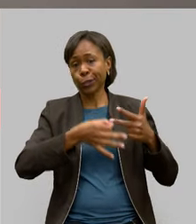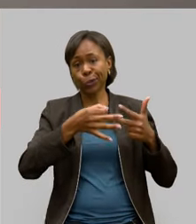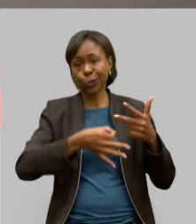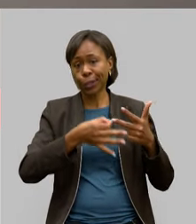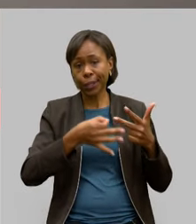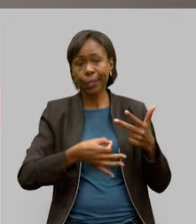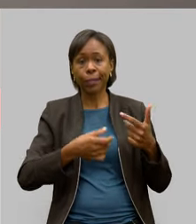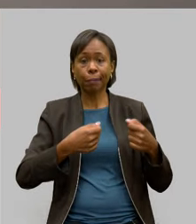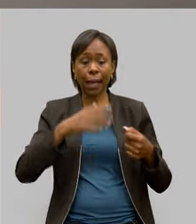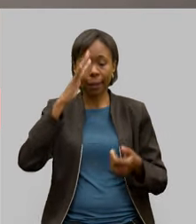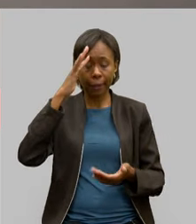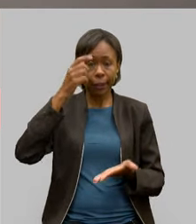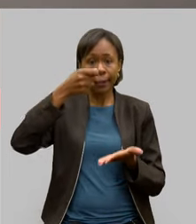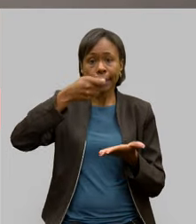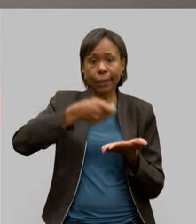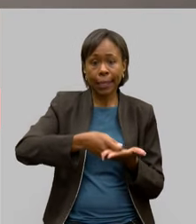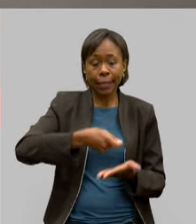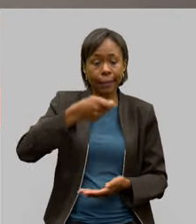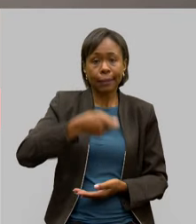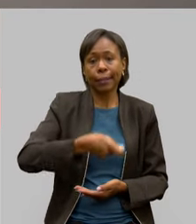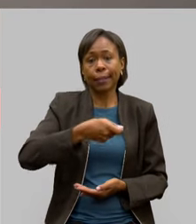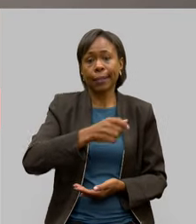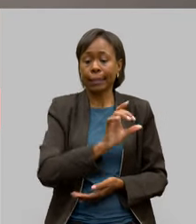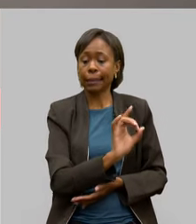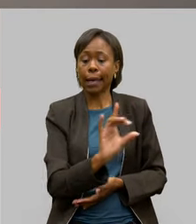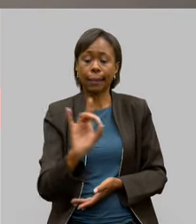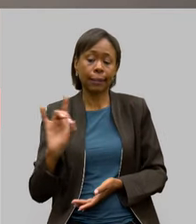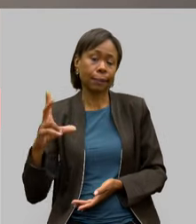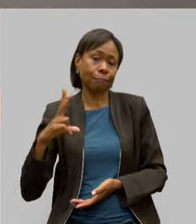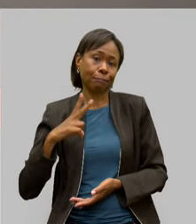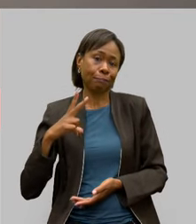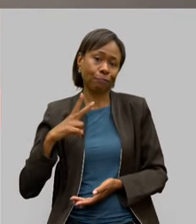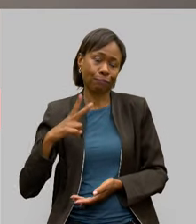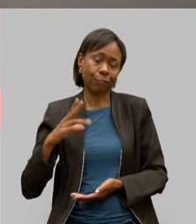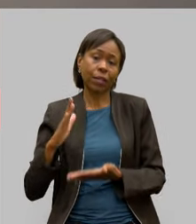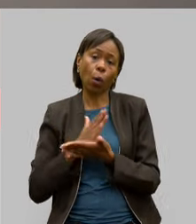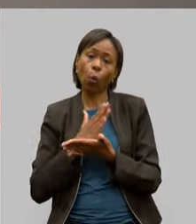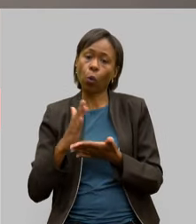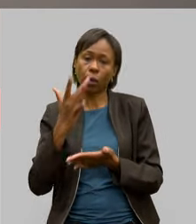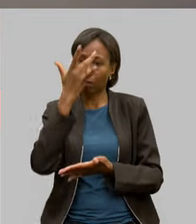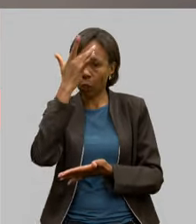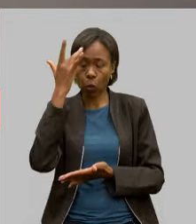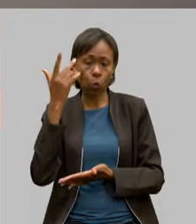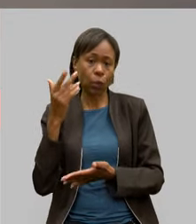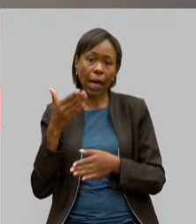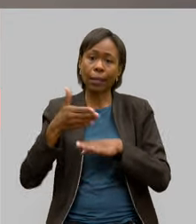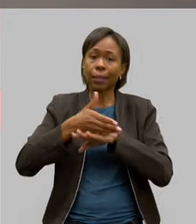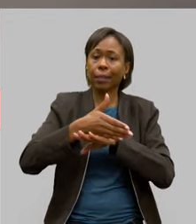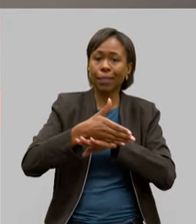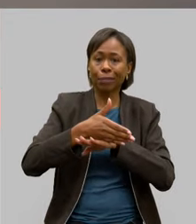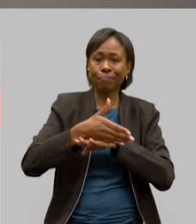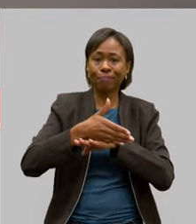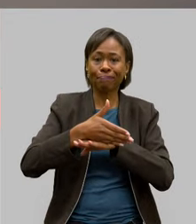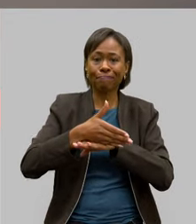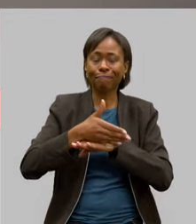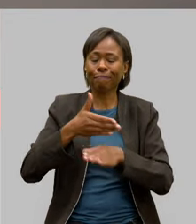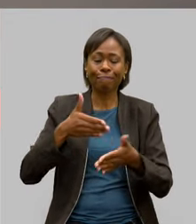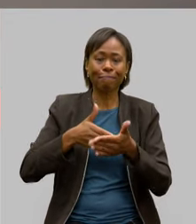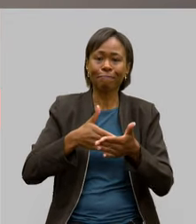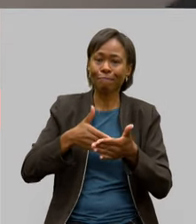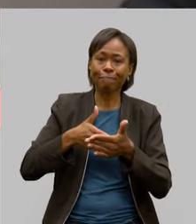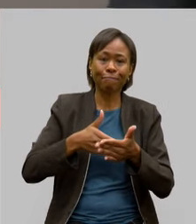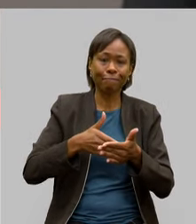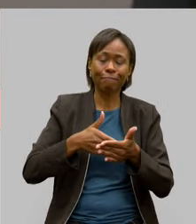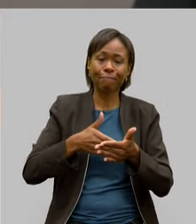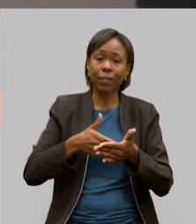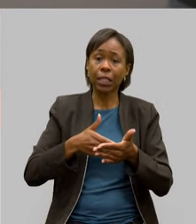individuais né quando muitas pessoas que não TM acesso não conseguem fazer esses pedidos até mesmo por não conhecer